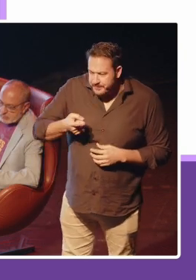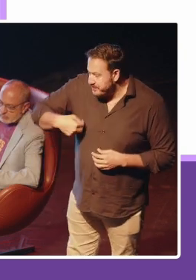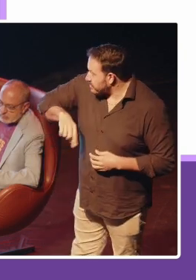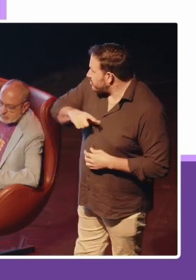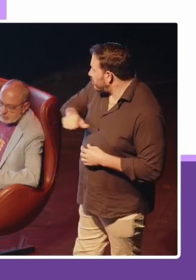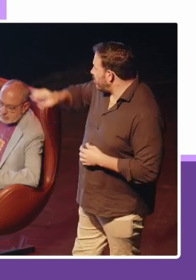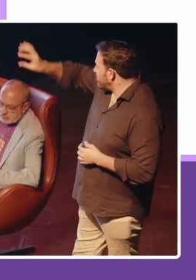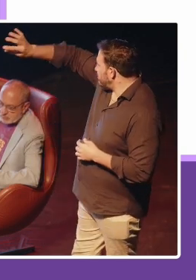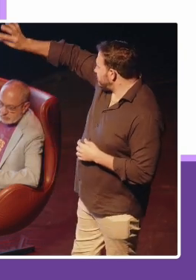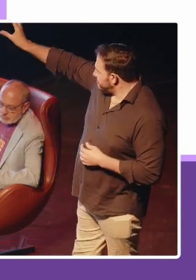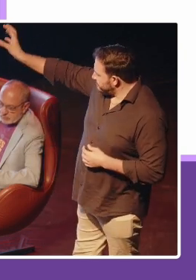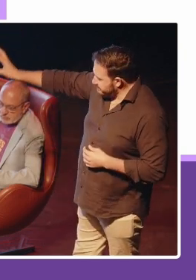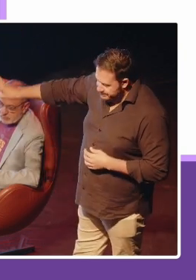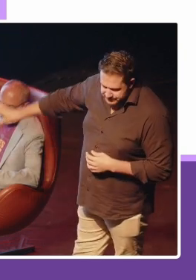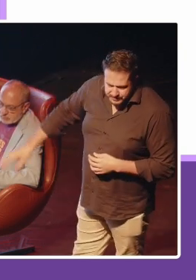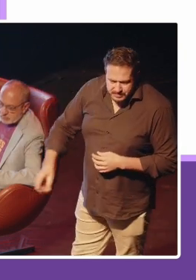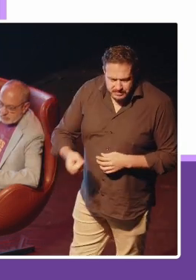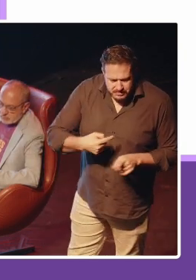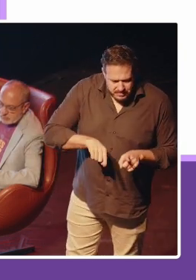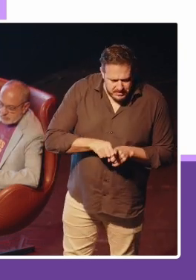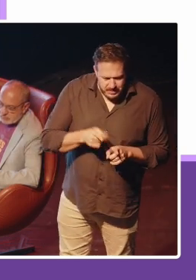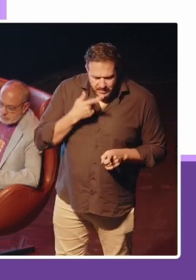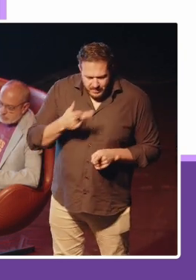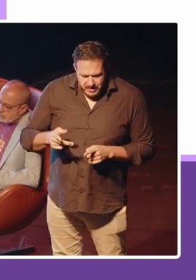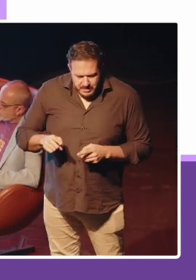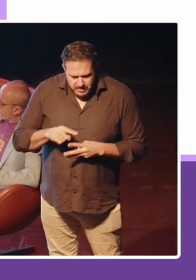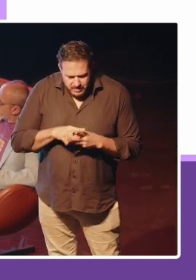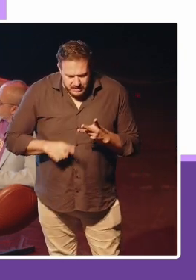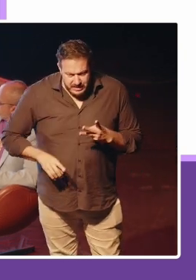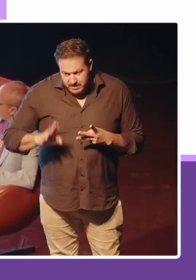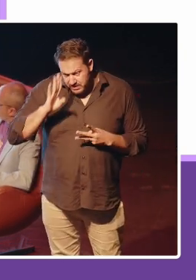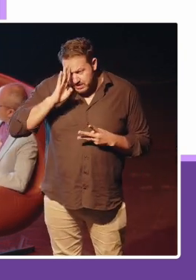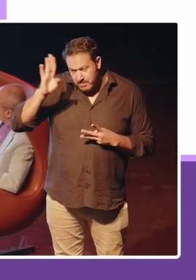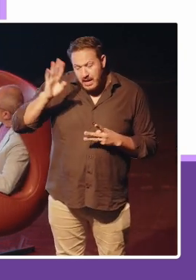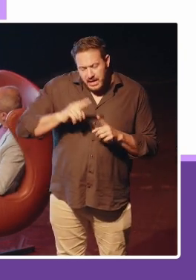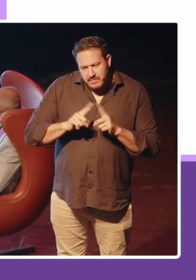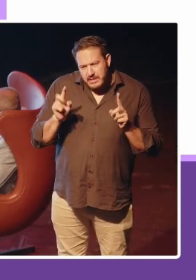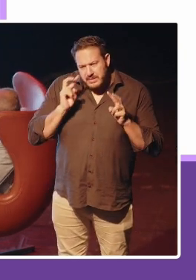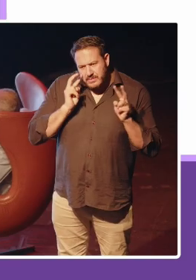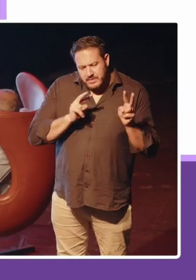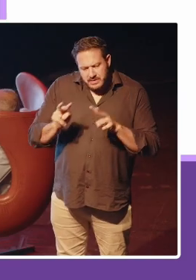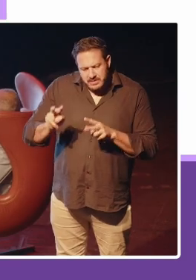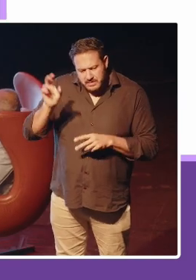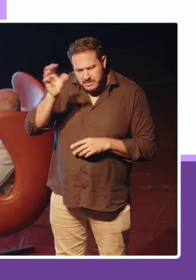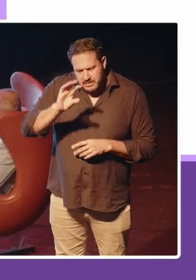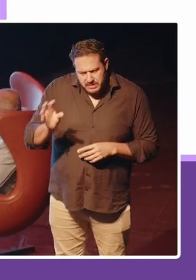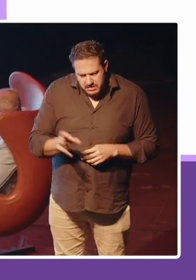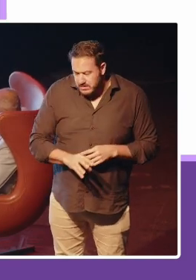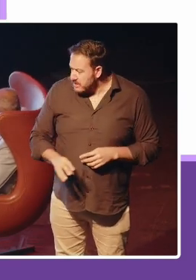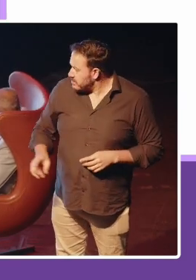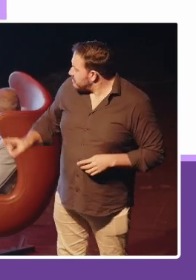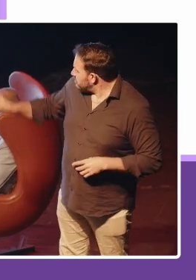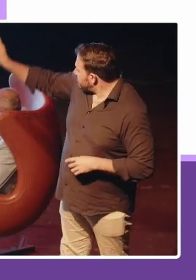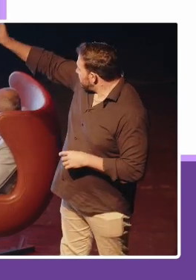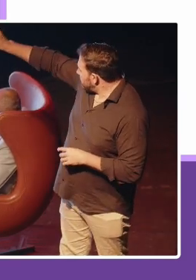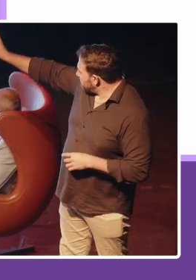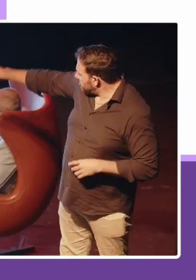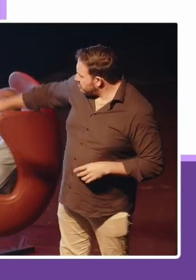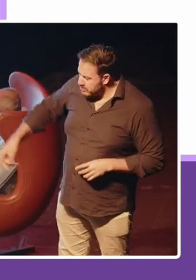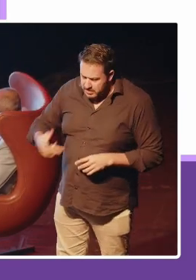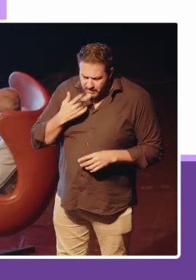caracol, tá? Vou falar sobre os 3 principais, mas vocês veem, né, que do número que eu falei para os